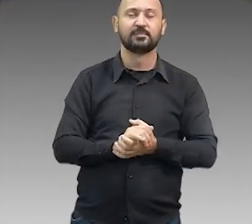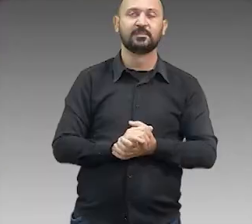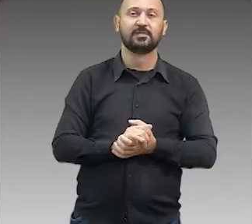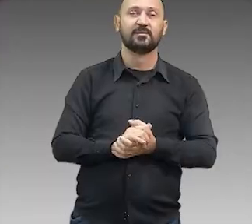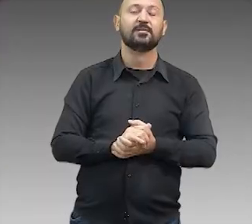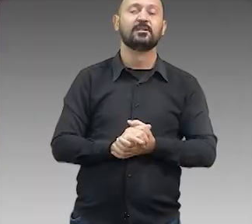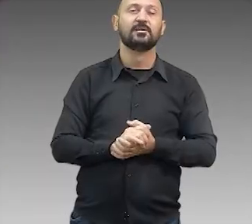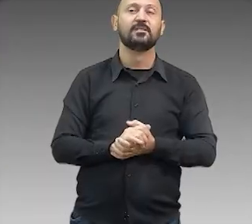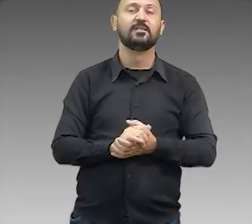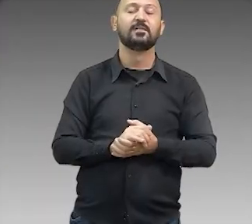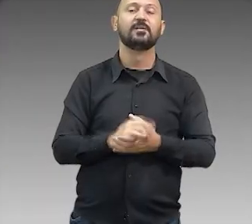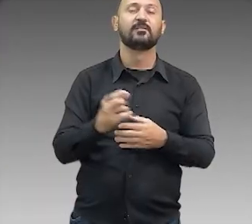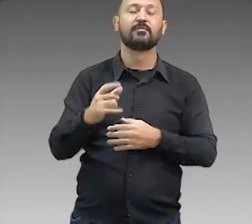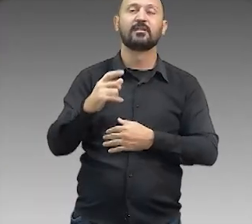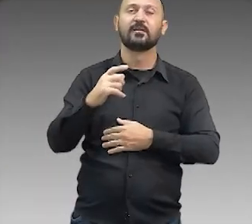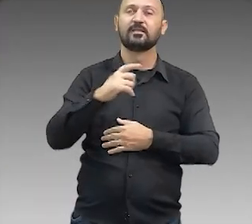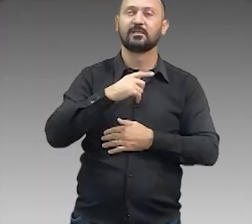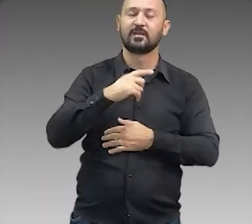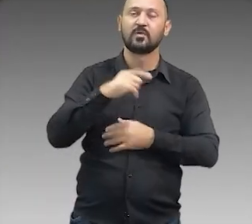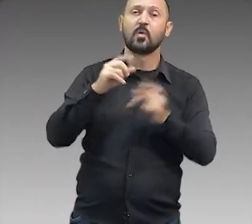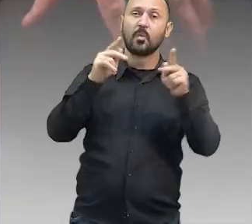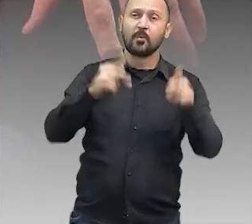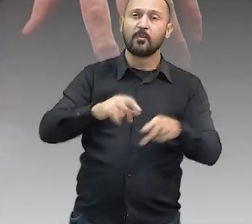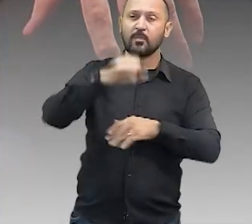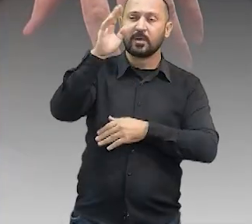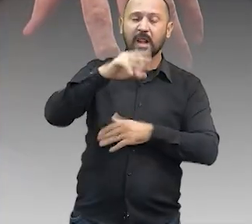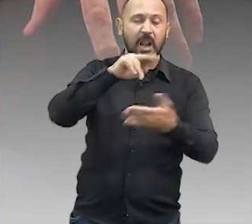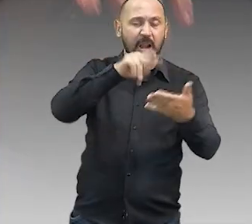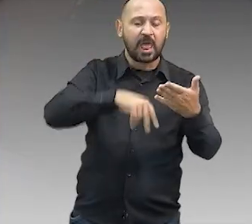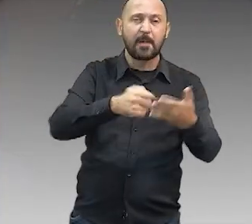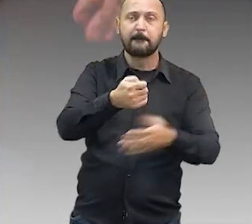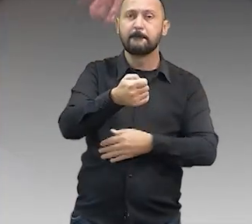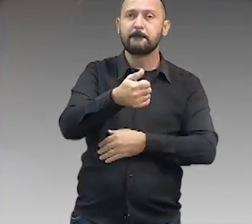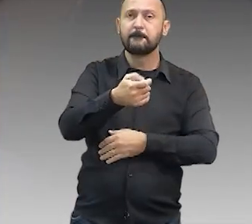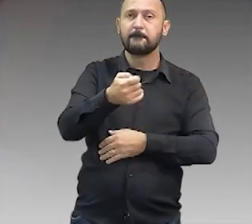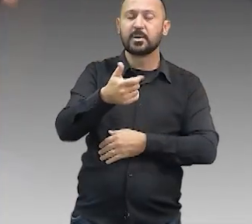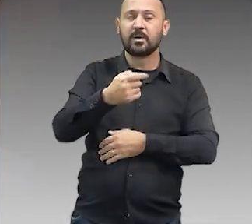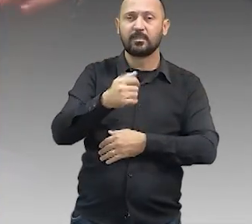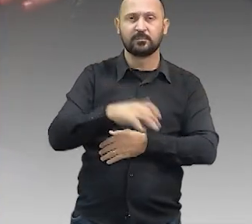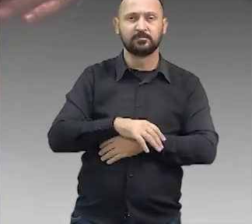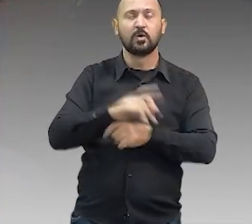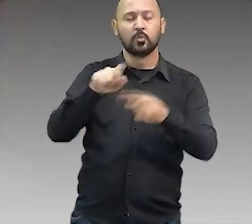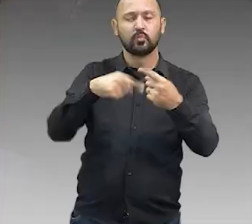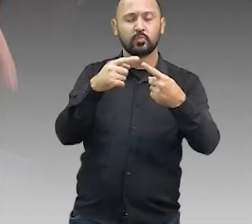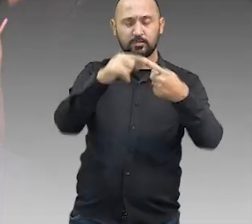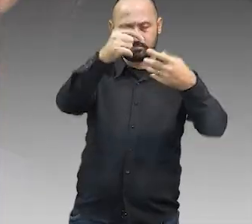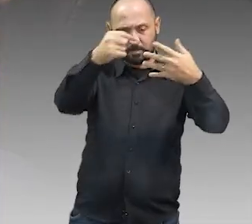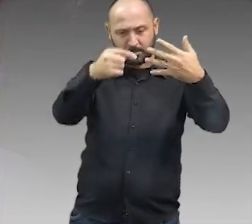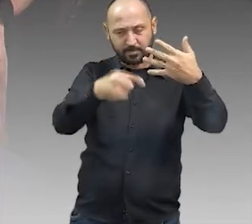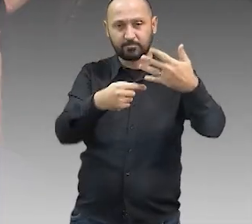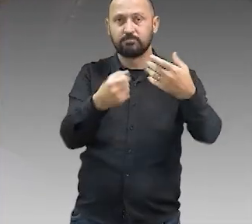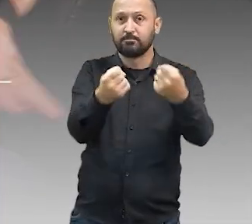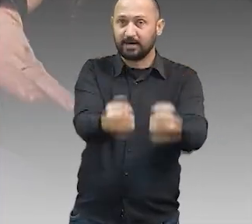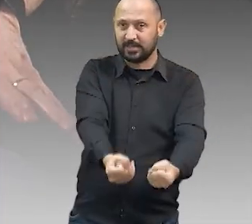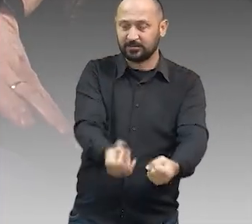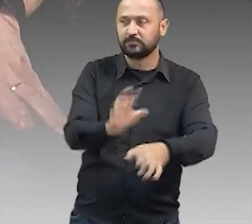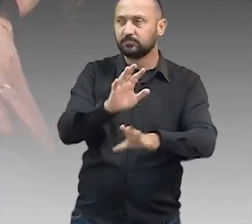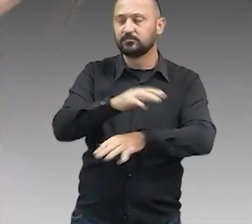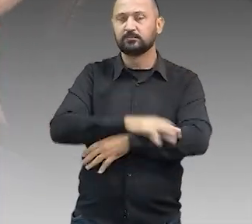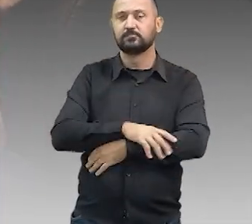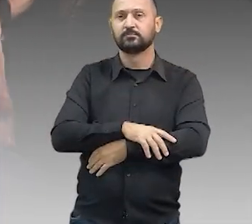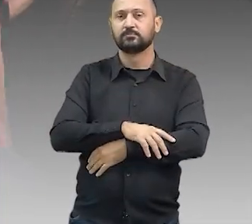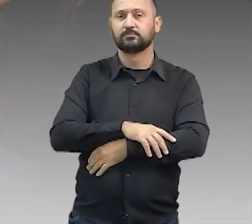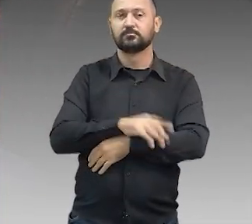muito pouco, né? Então tudo isso pesava. Mas ao contrário, no primeiro momento, eu fui fazer o Campo Grande News